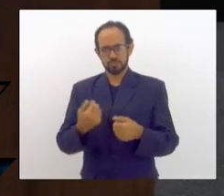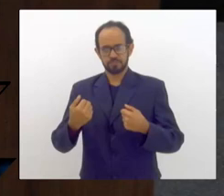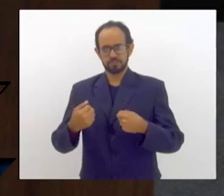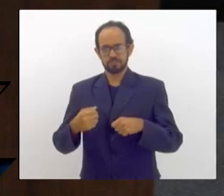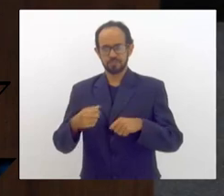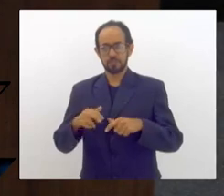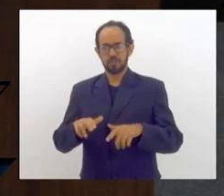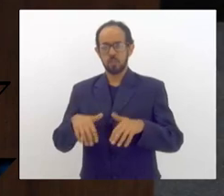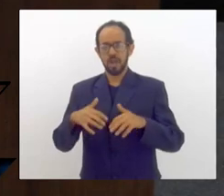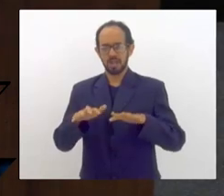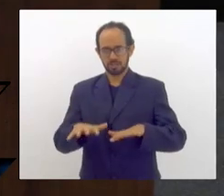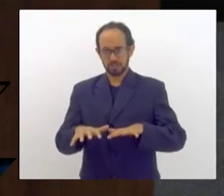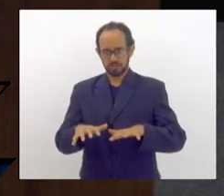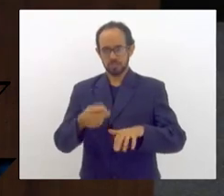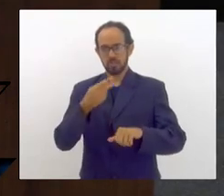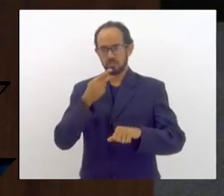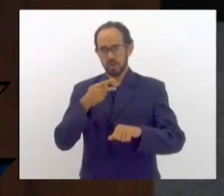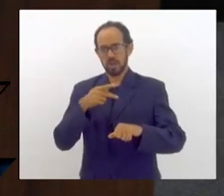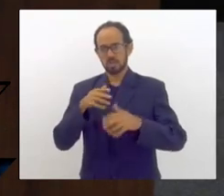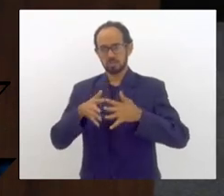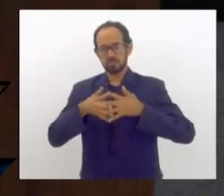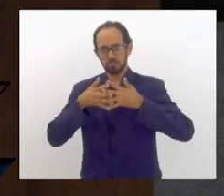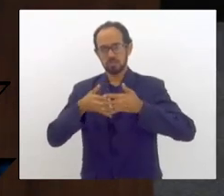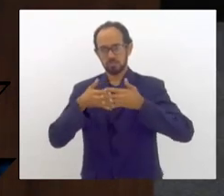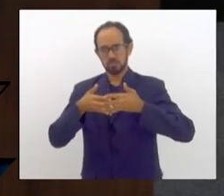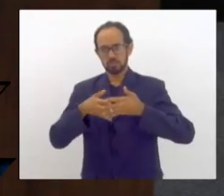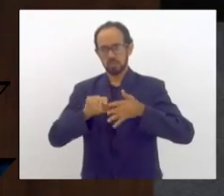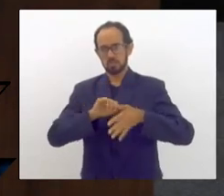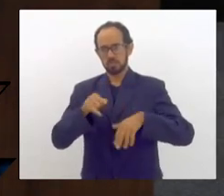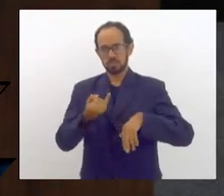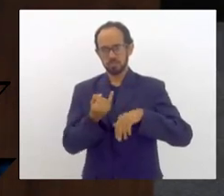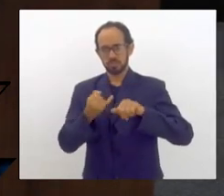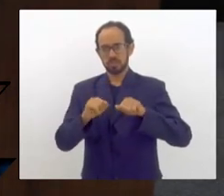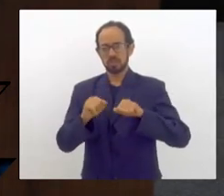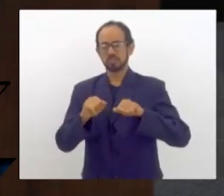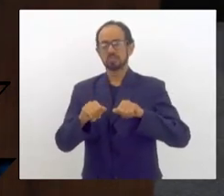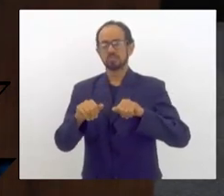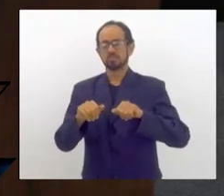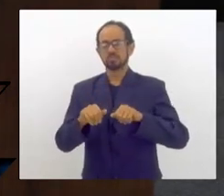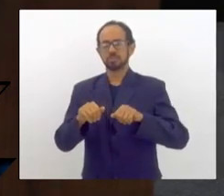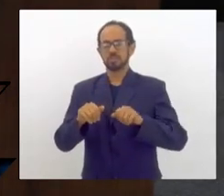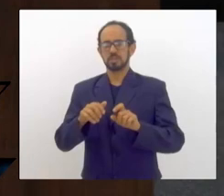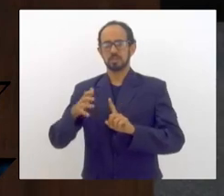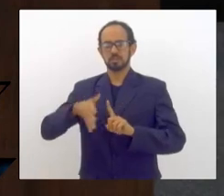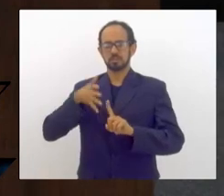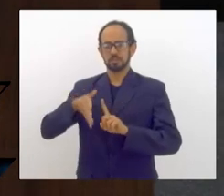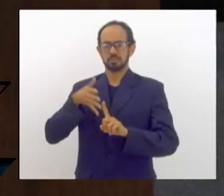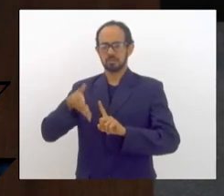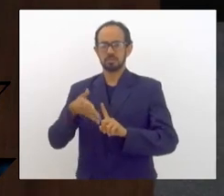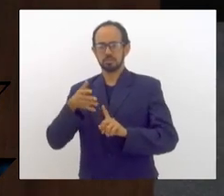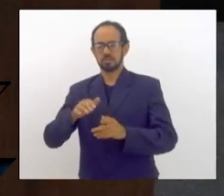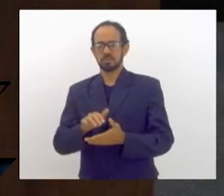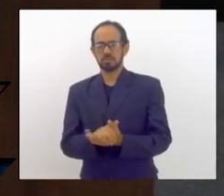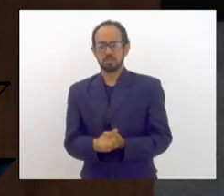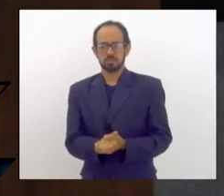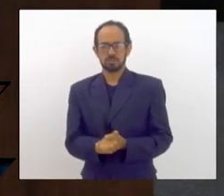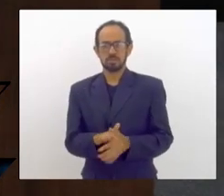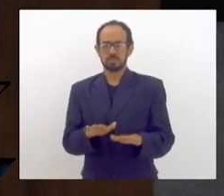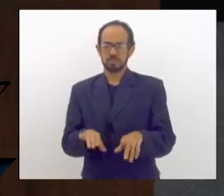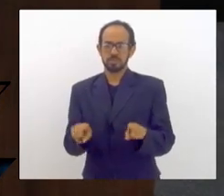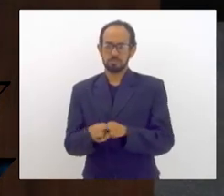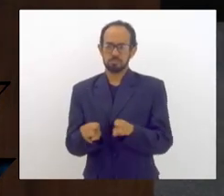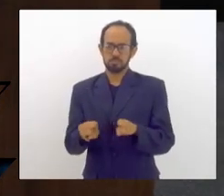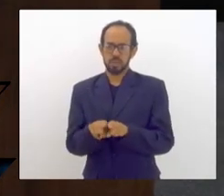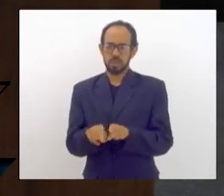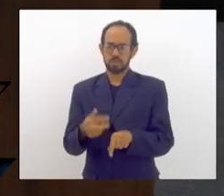Dessa forma, vou falar sobre Petrópolis na minha oportunidade na tribuna. Mas não poderia, de forma alguma, deixar de justificar